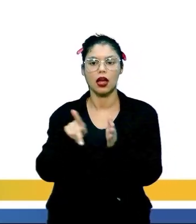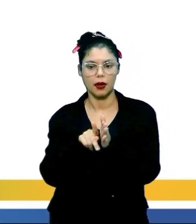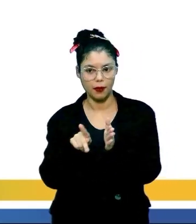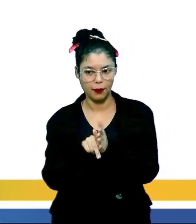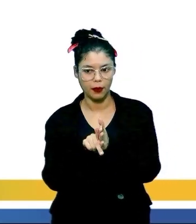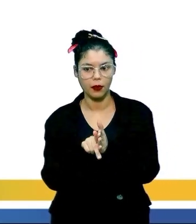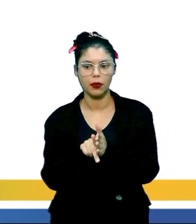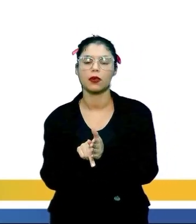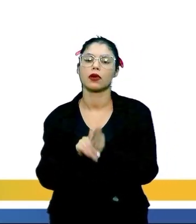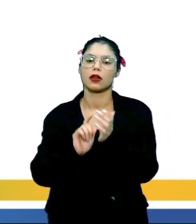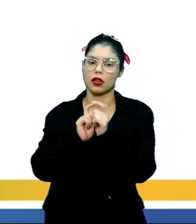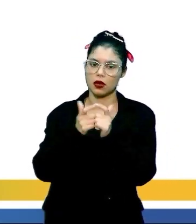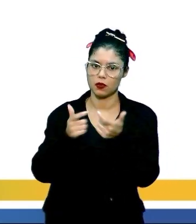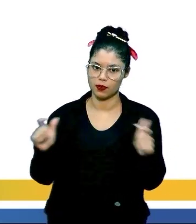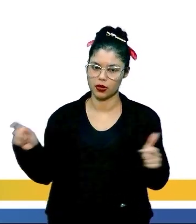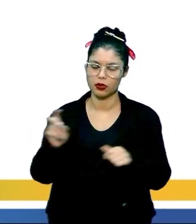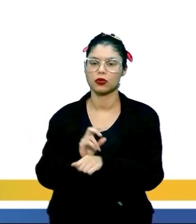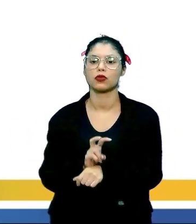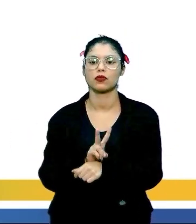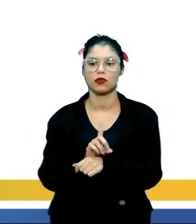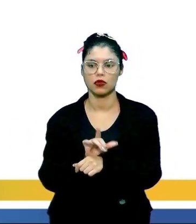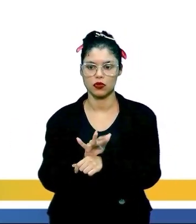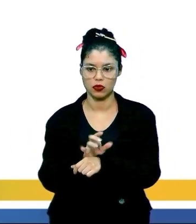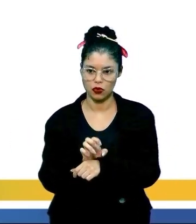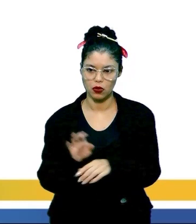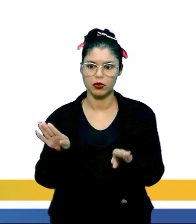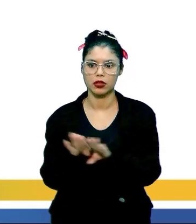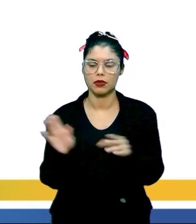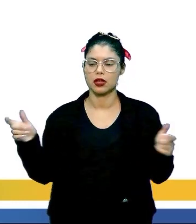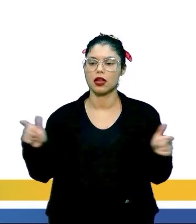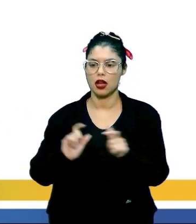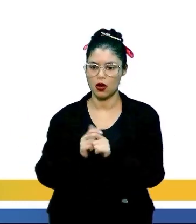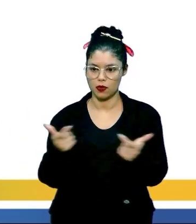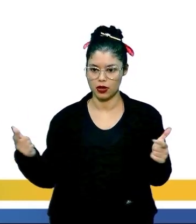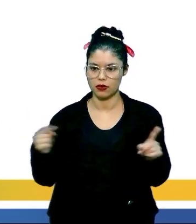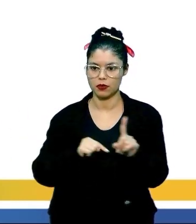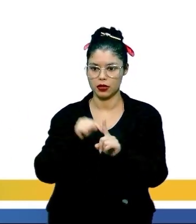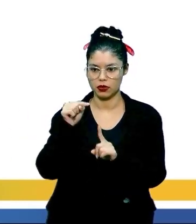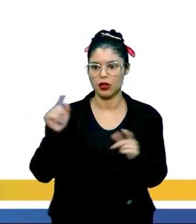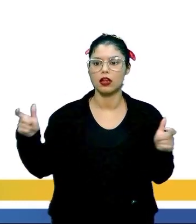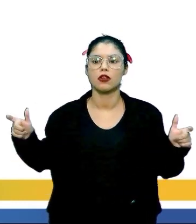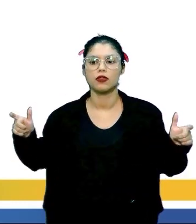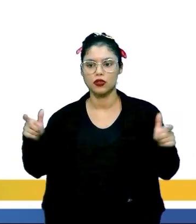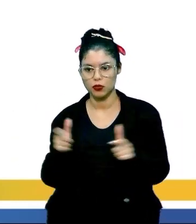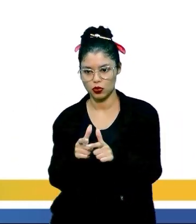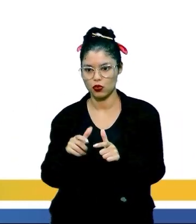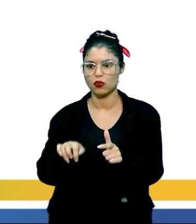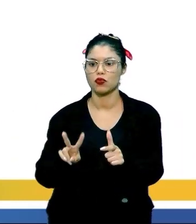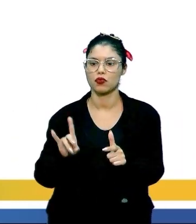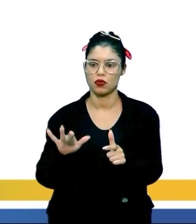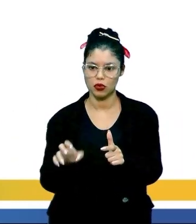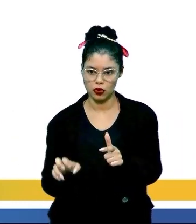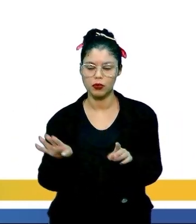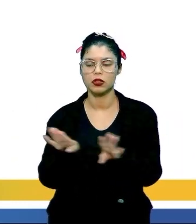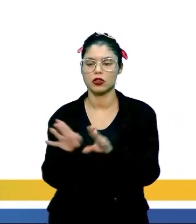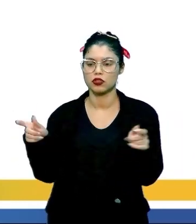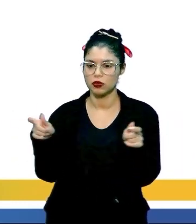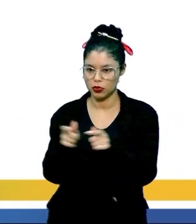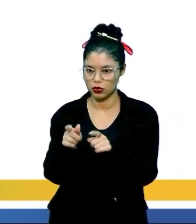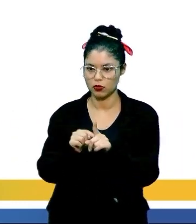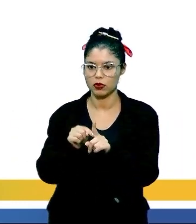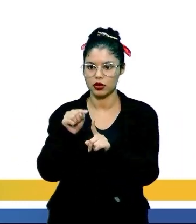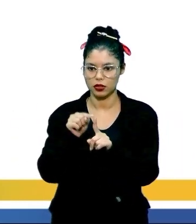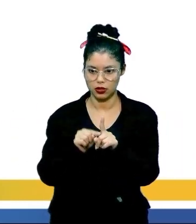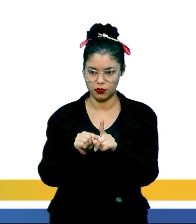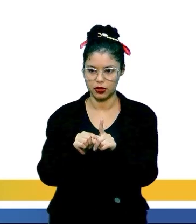em que eu aumento o volume, eu aumento a temperatura. À medida em que eu diminuo o volume, diminuo a temperatura. Isso fica